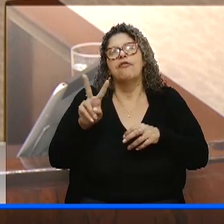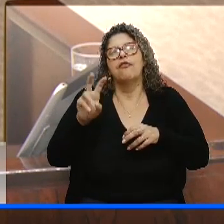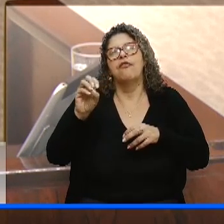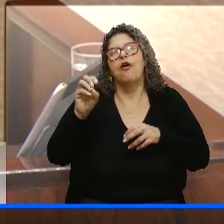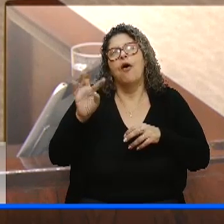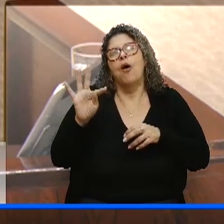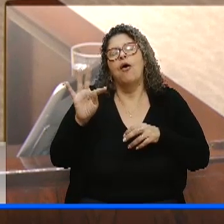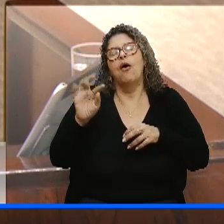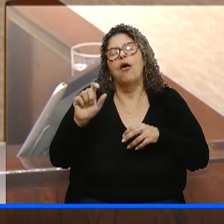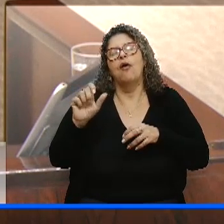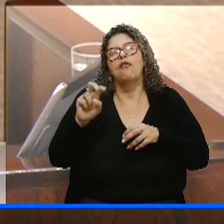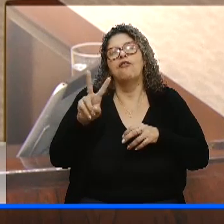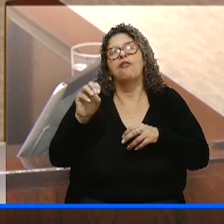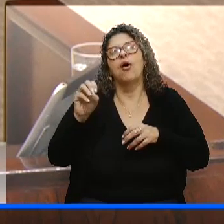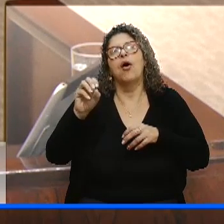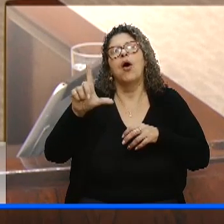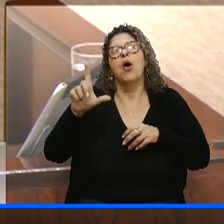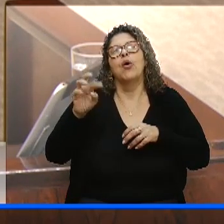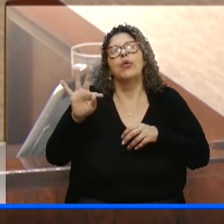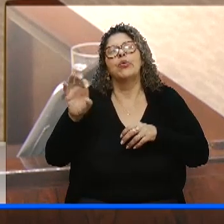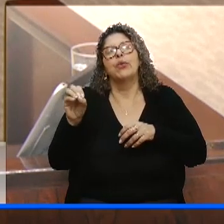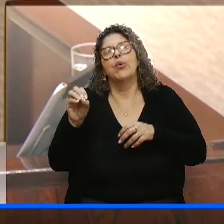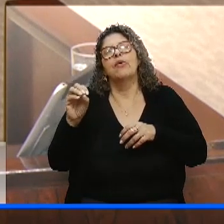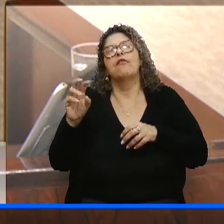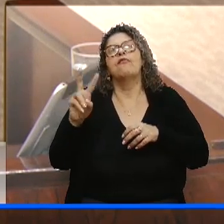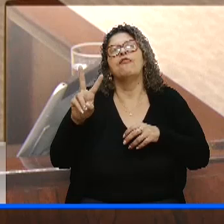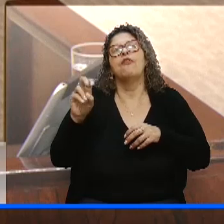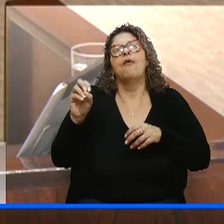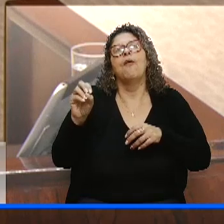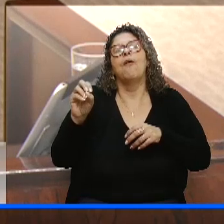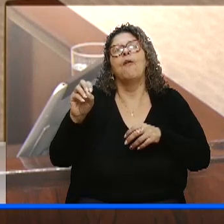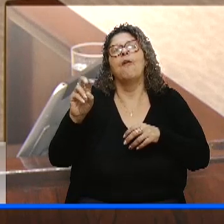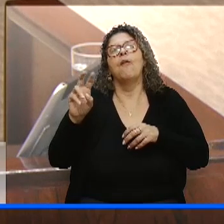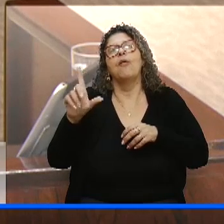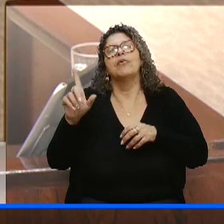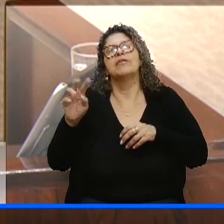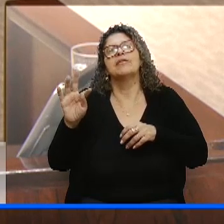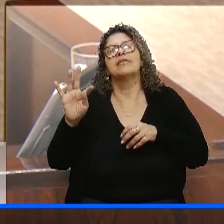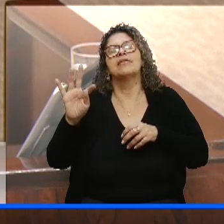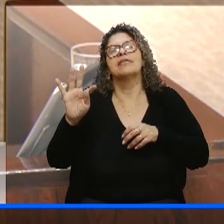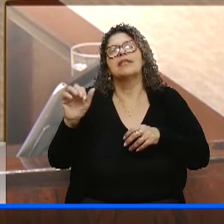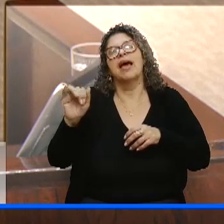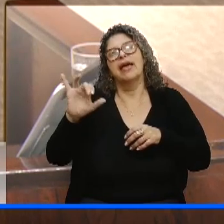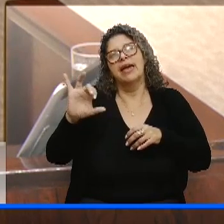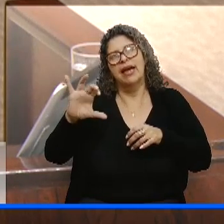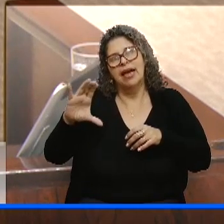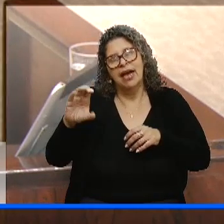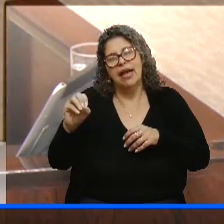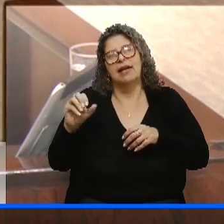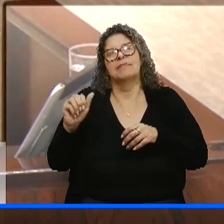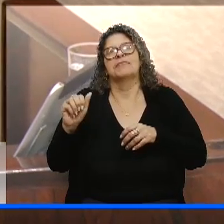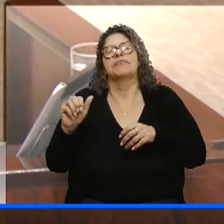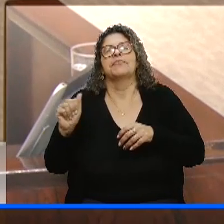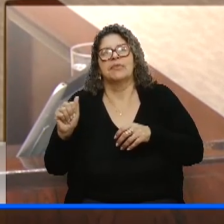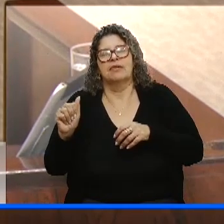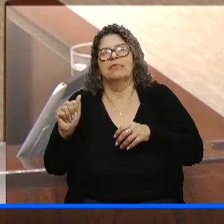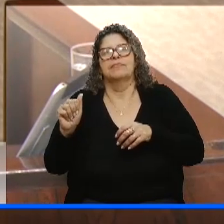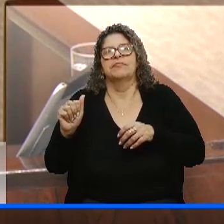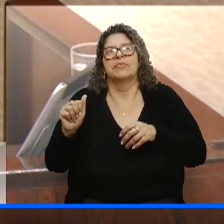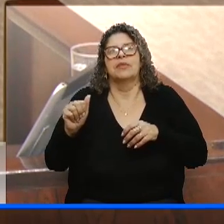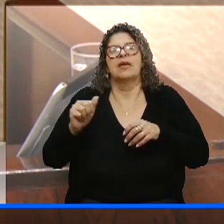também para que a fonte hídrica que através da biomassa e também a eólica possam